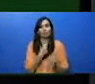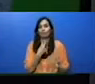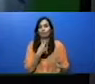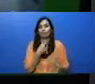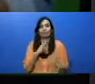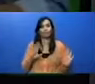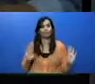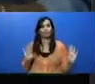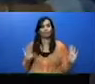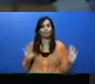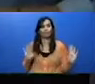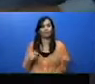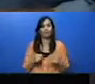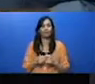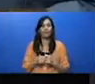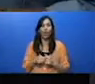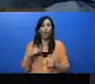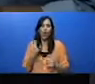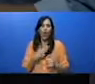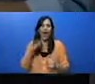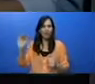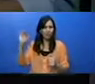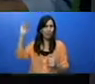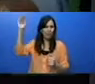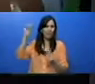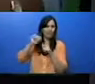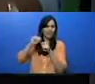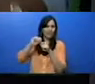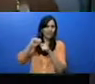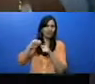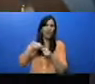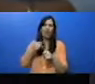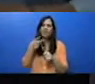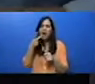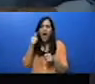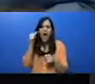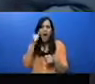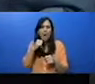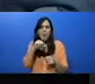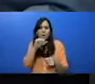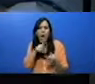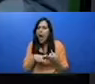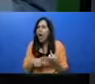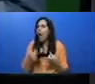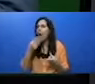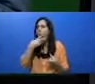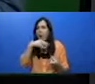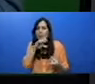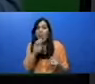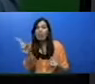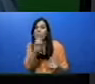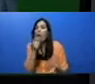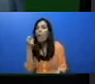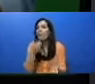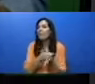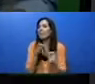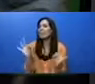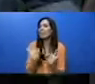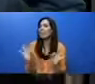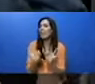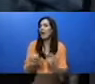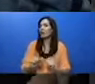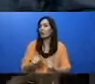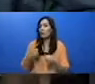tô falando crianças, mas quem faz isso são os adultos, né? Não oriente o papai, ou a vovó, ou o familiar a não comprar porque um